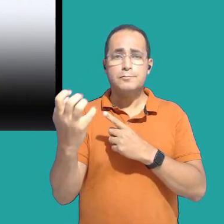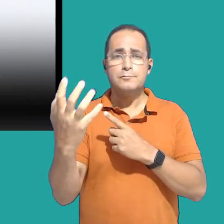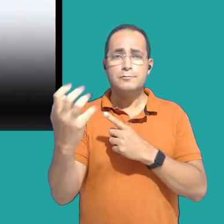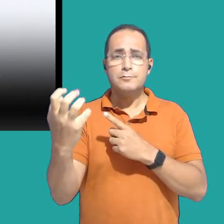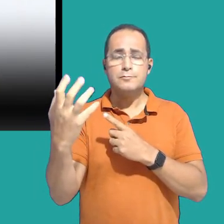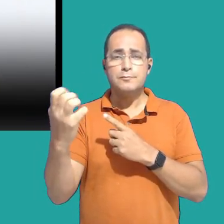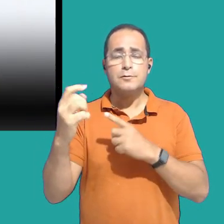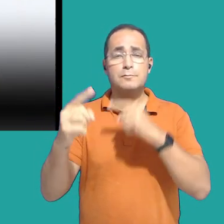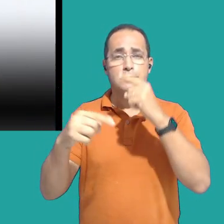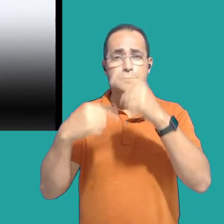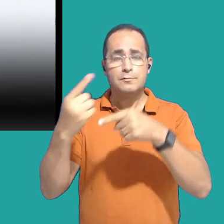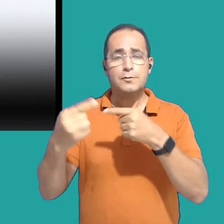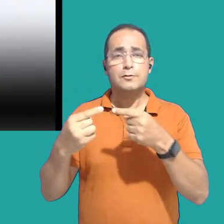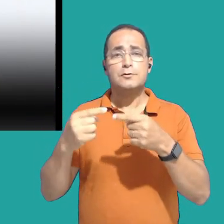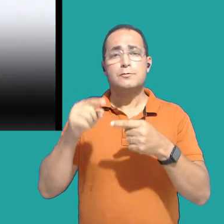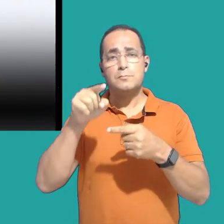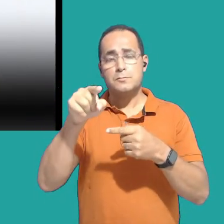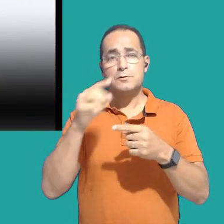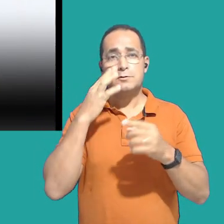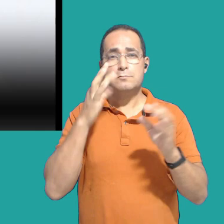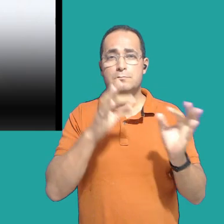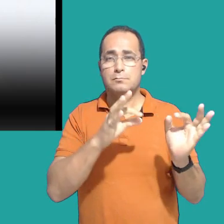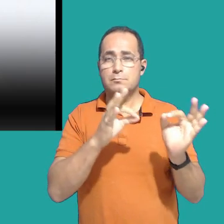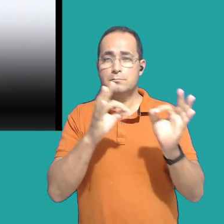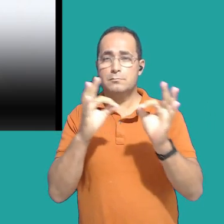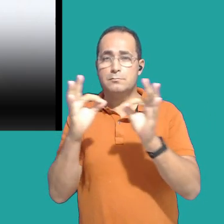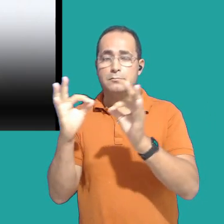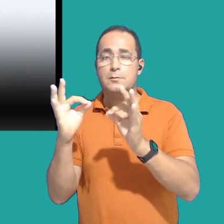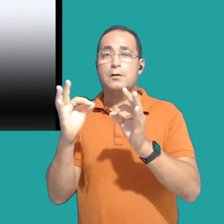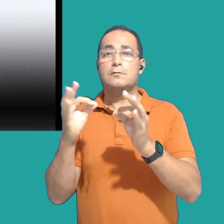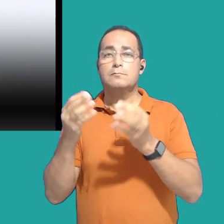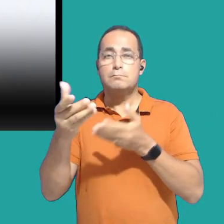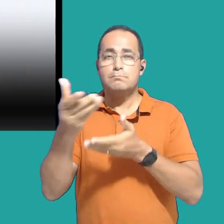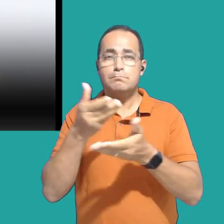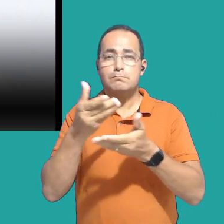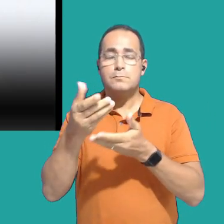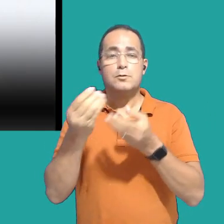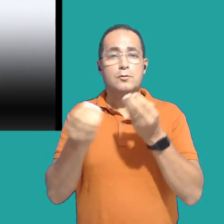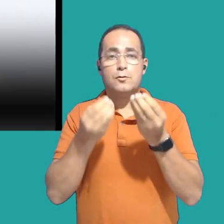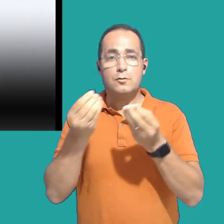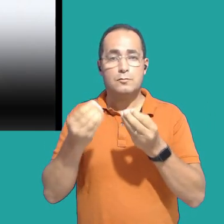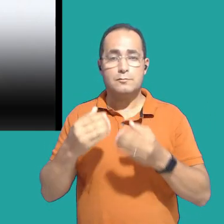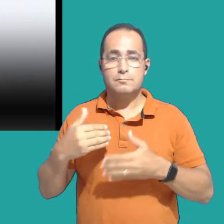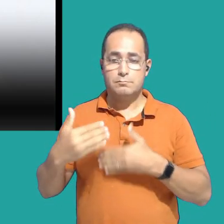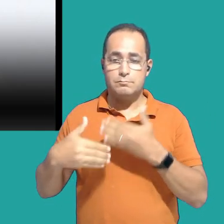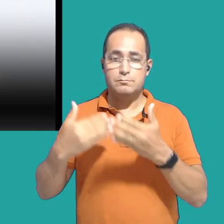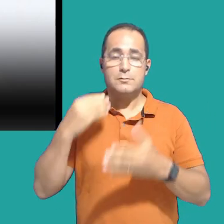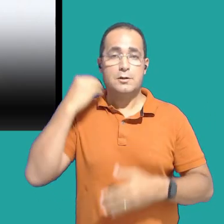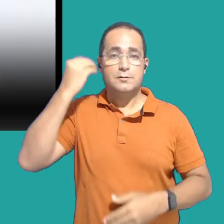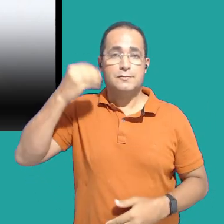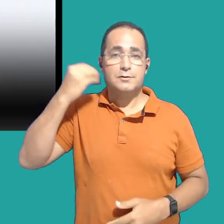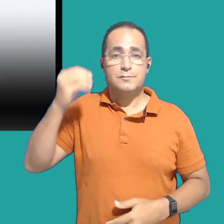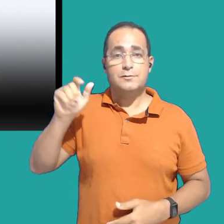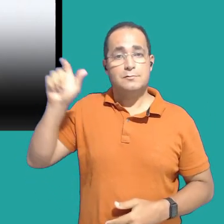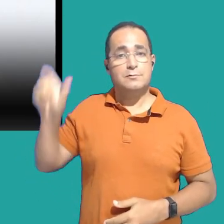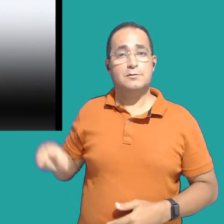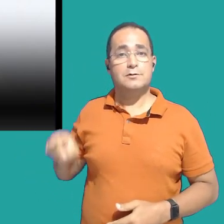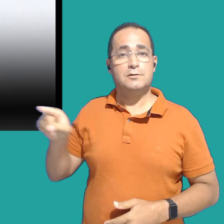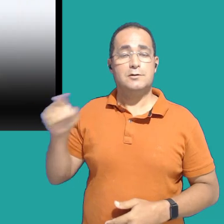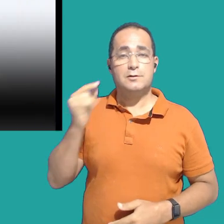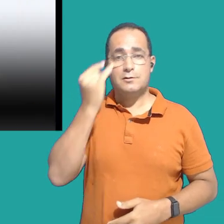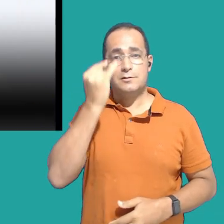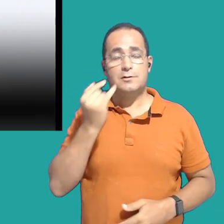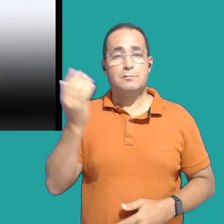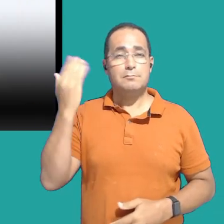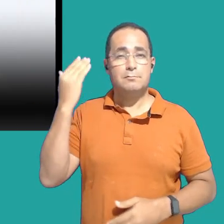gravando todo esse bate-papo para que vocês possam estar acompanhando e se inteirando melhor de como é esse processo da vida